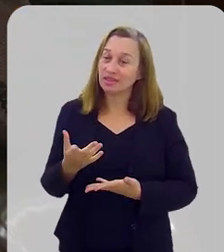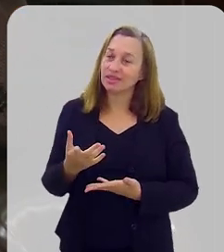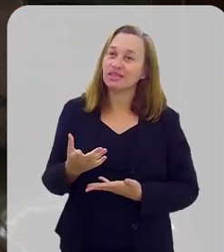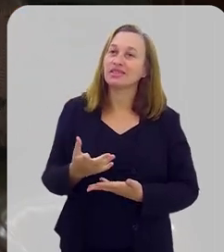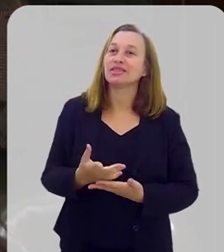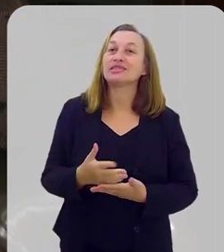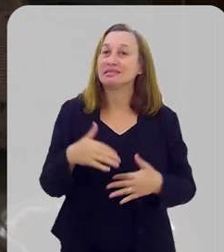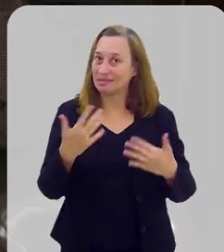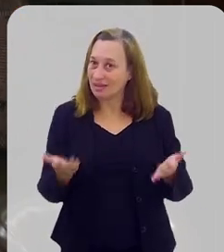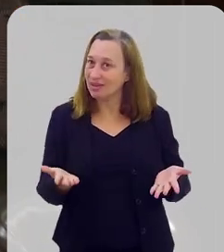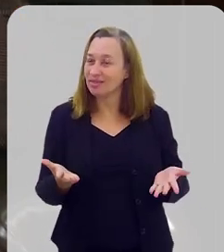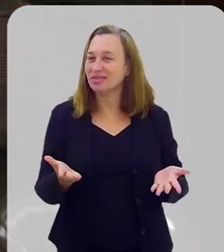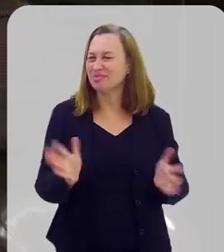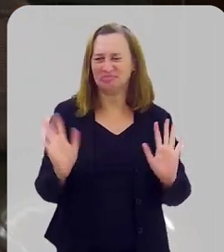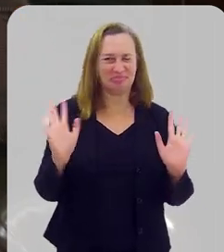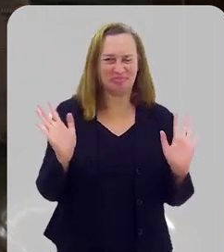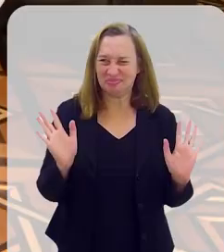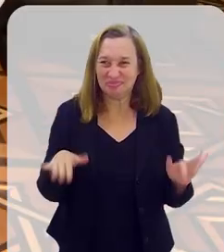seic